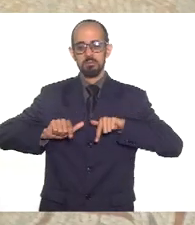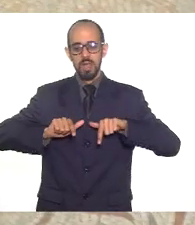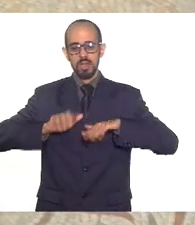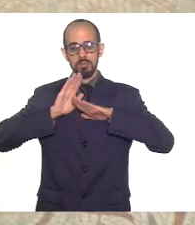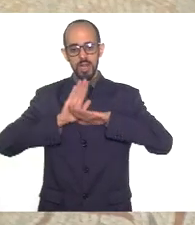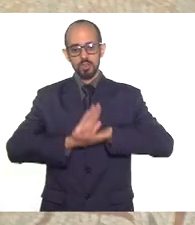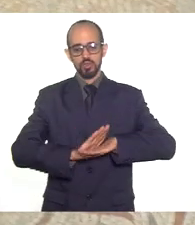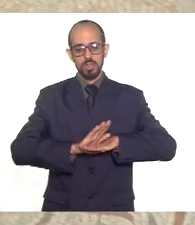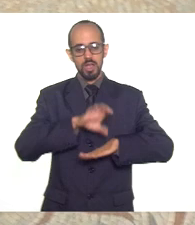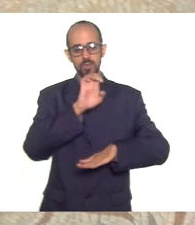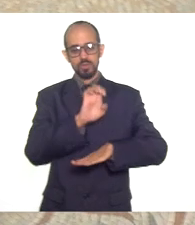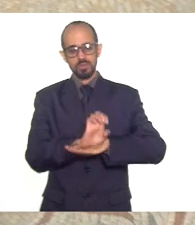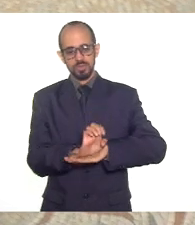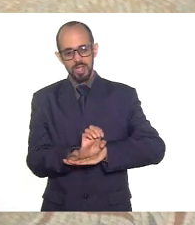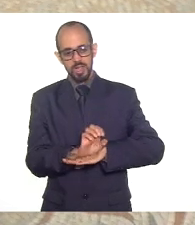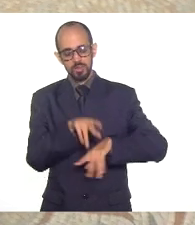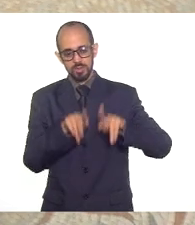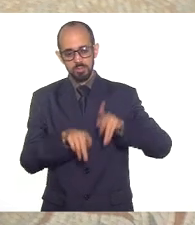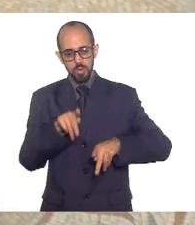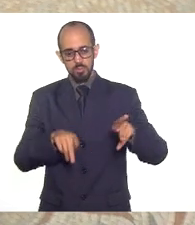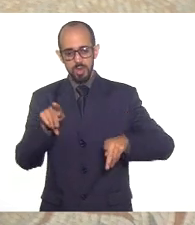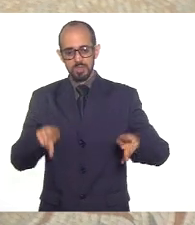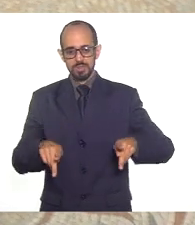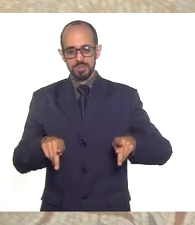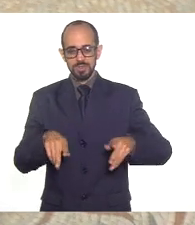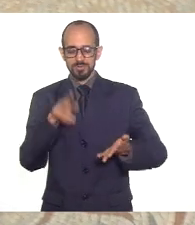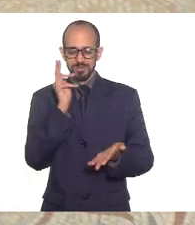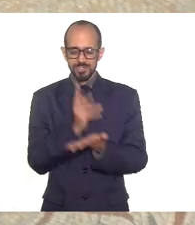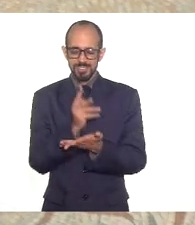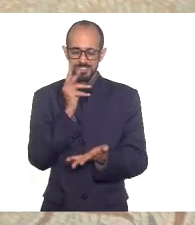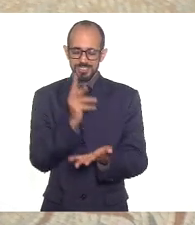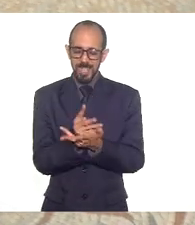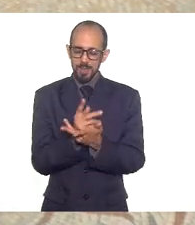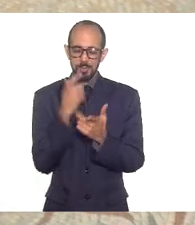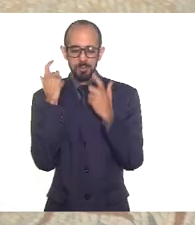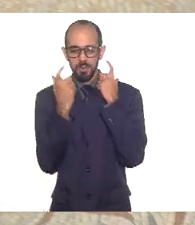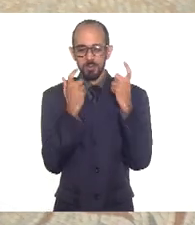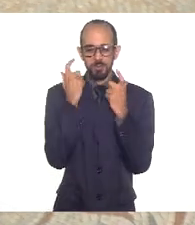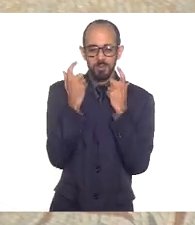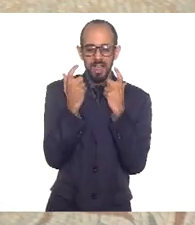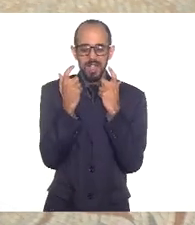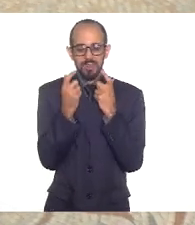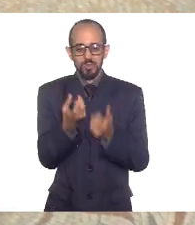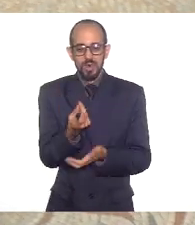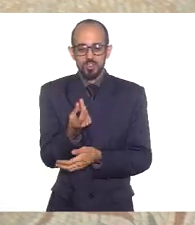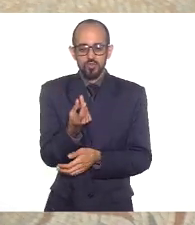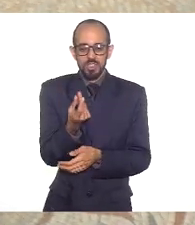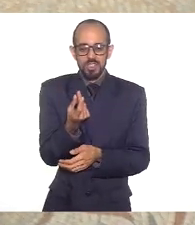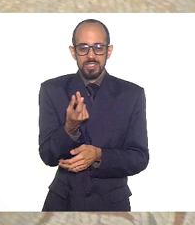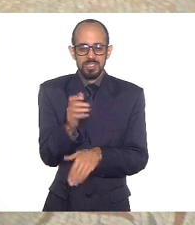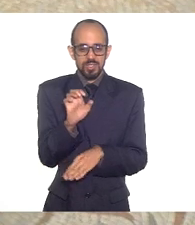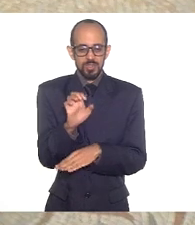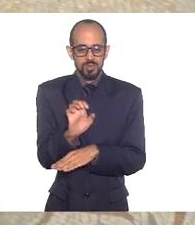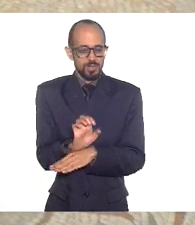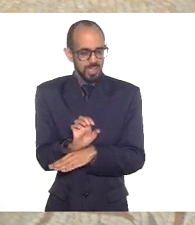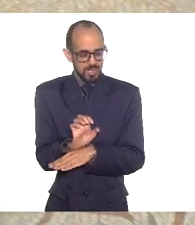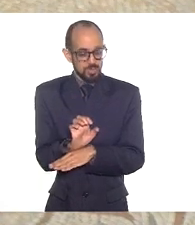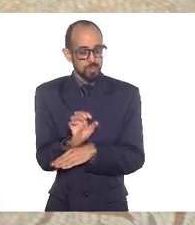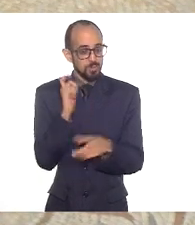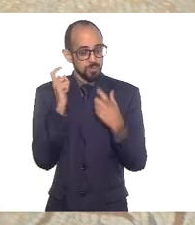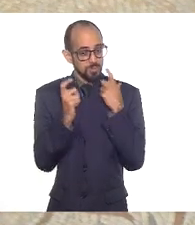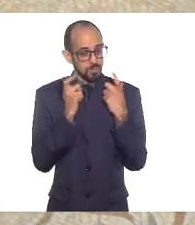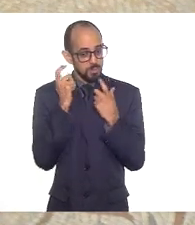em prol do Estado em qual da população está sempre preocupado com as Finanças do Estado preocupado com os projetos